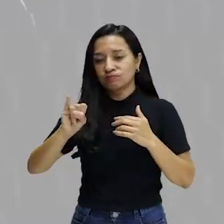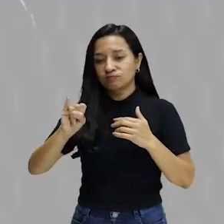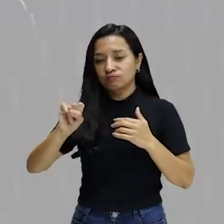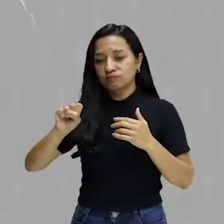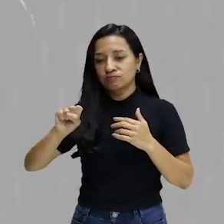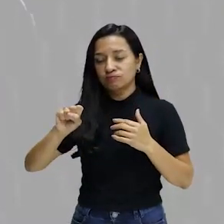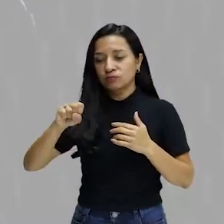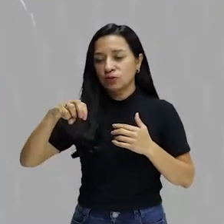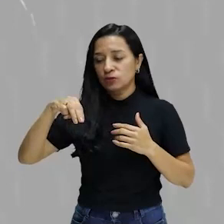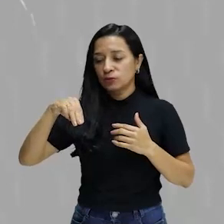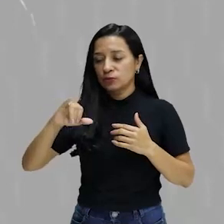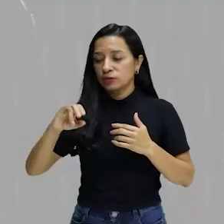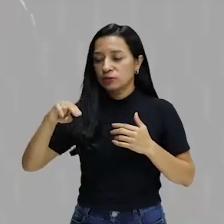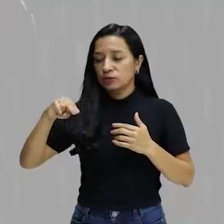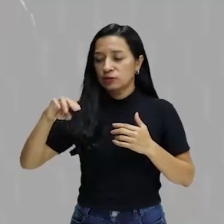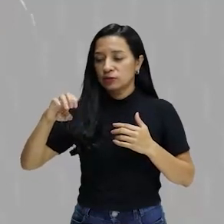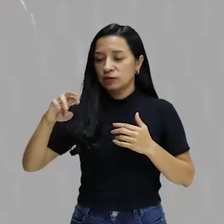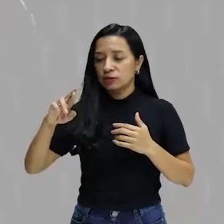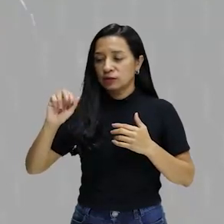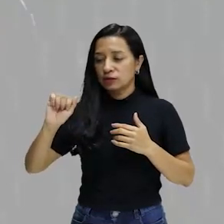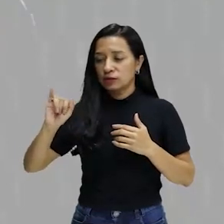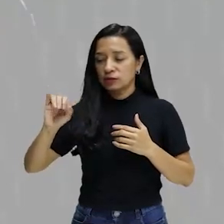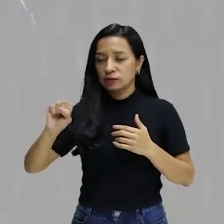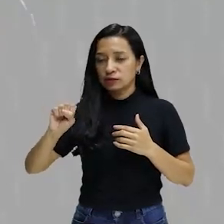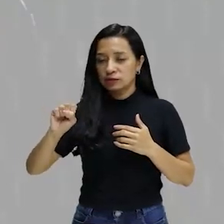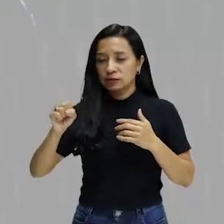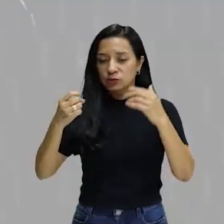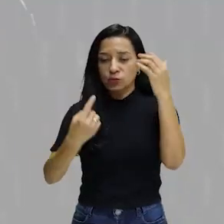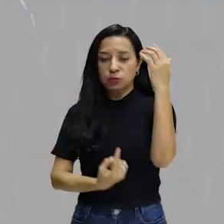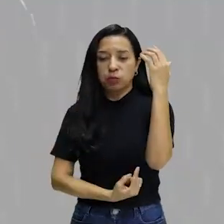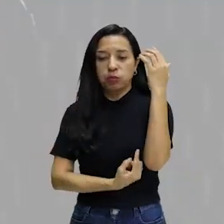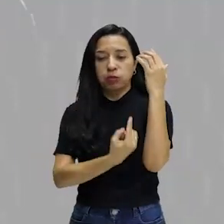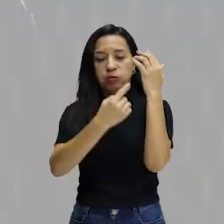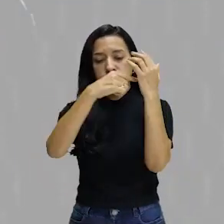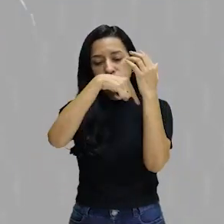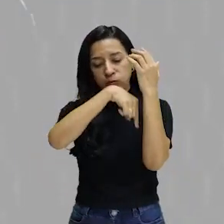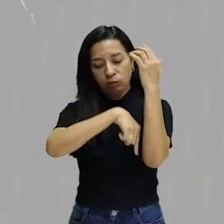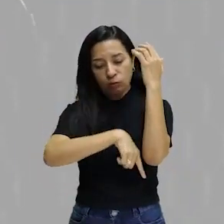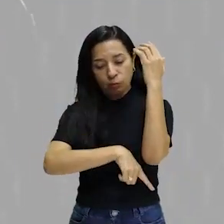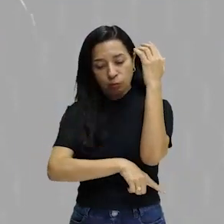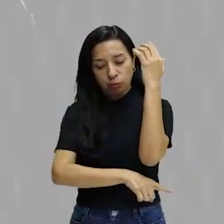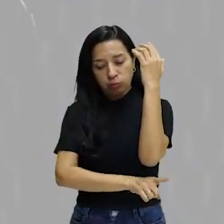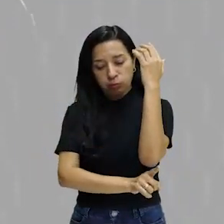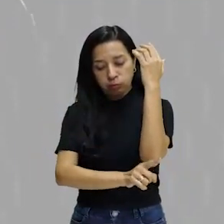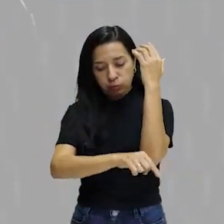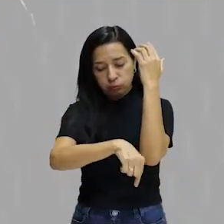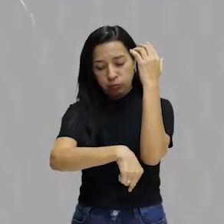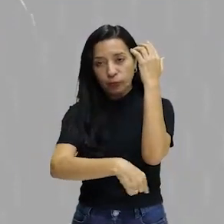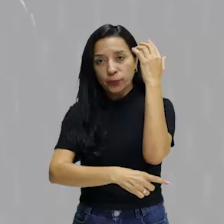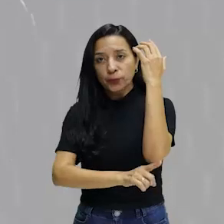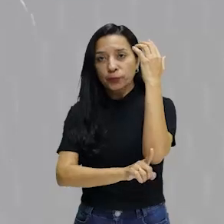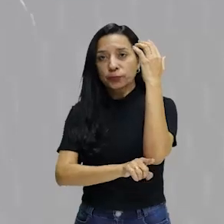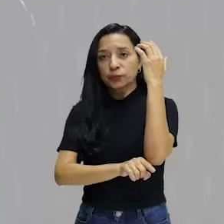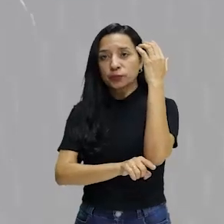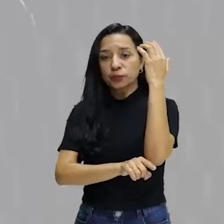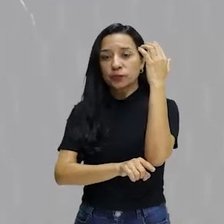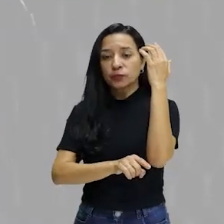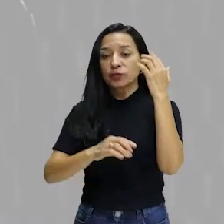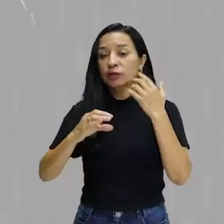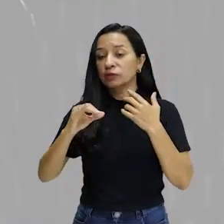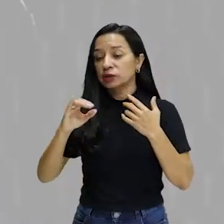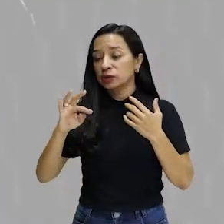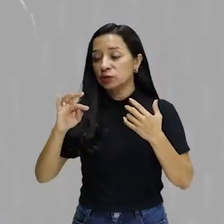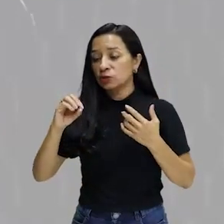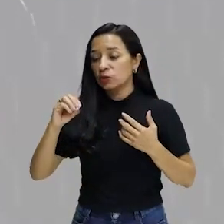da célula da raiz. Então, quando é jogado esses sais minerais para o interior das células da raiz, o